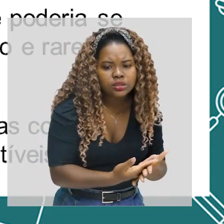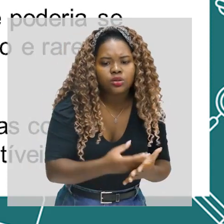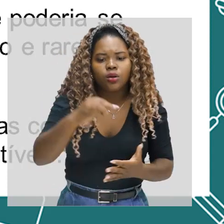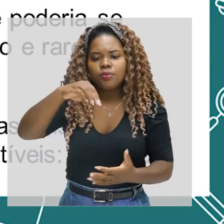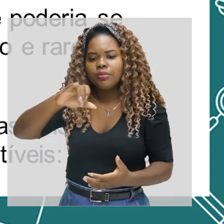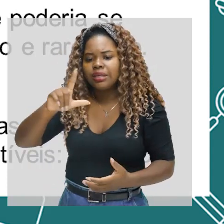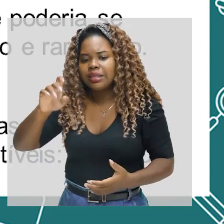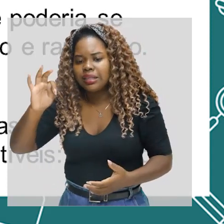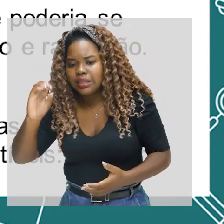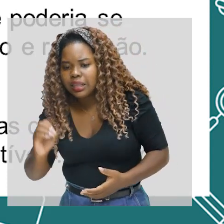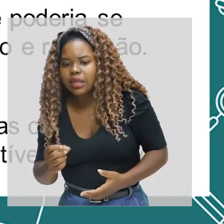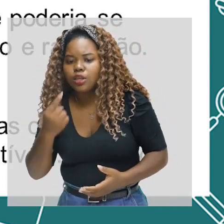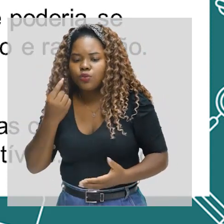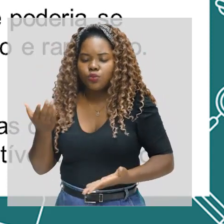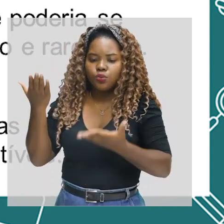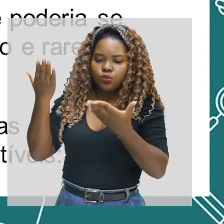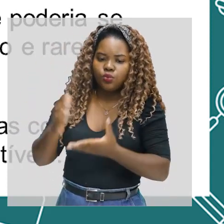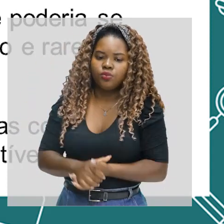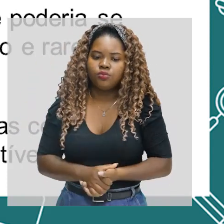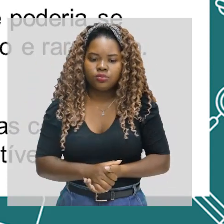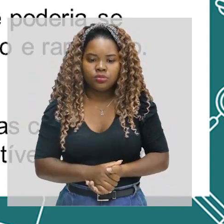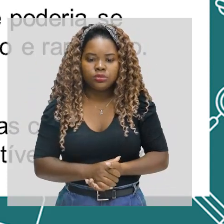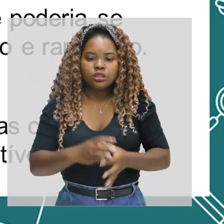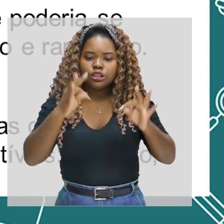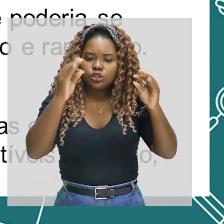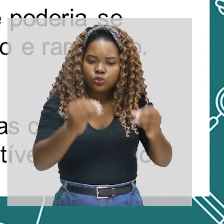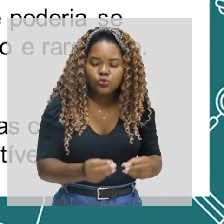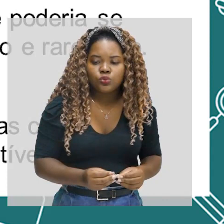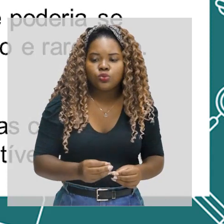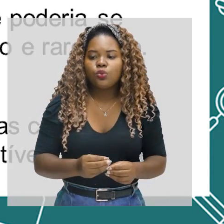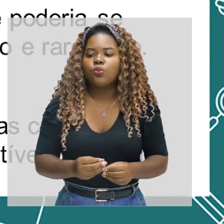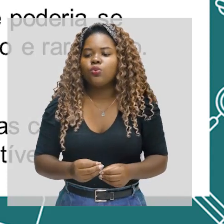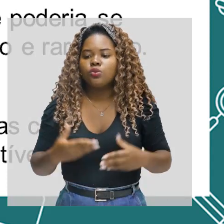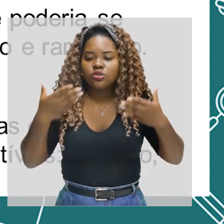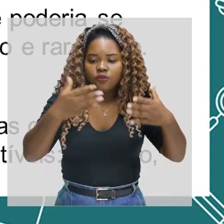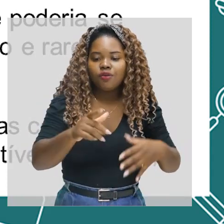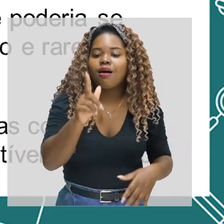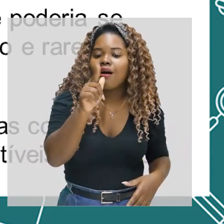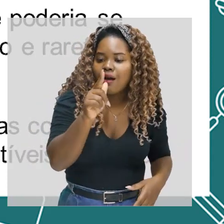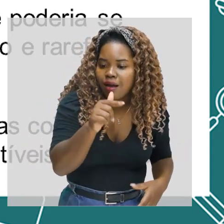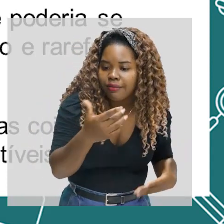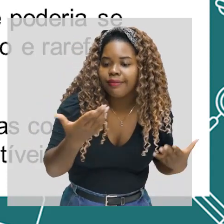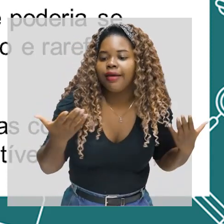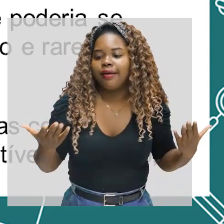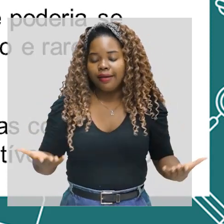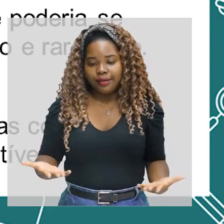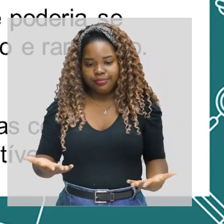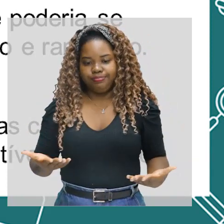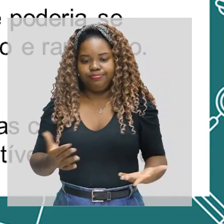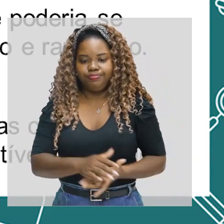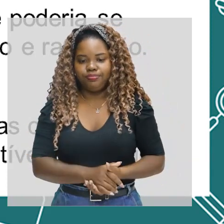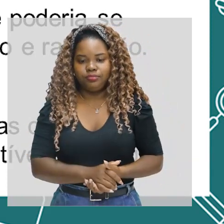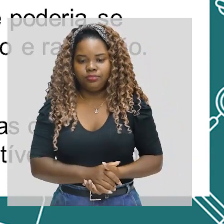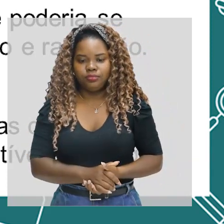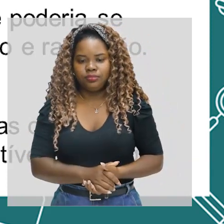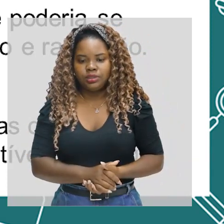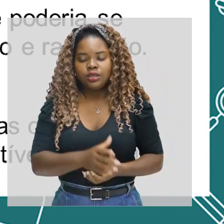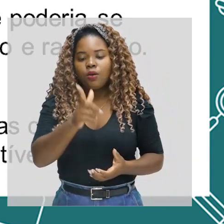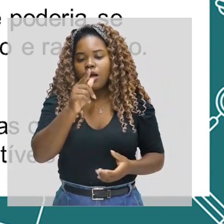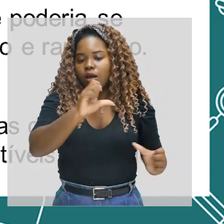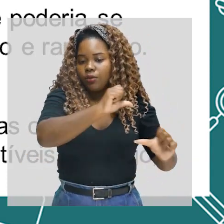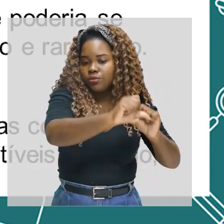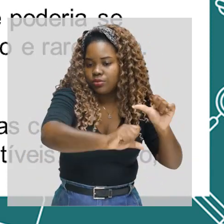que o princípio de todas as coisas era a água, tá certo? E que de alguma forma, né, de alguma maneira, a água se